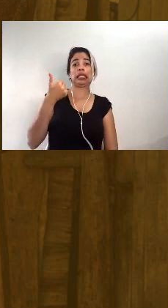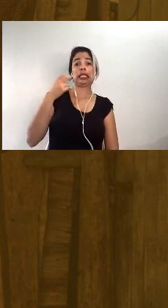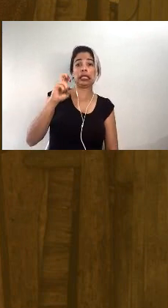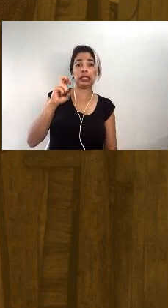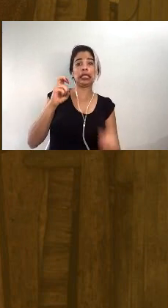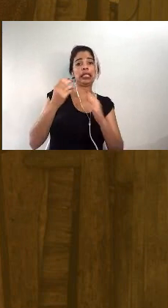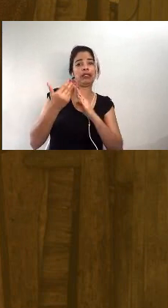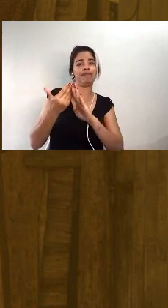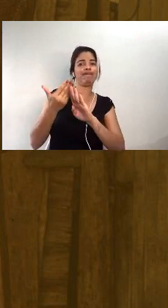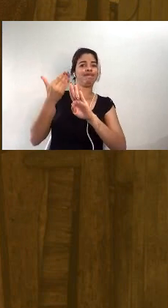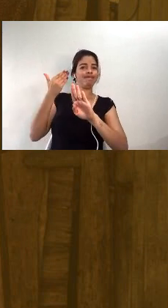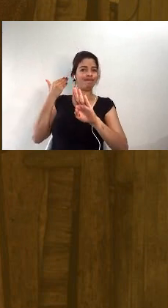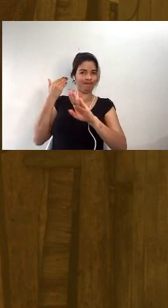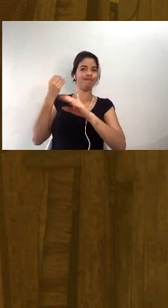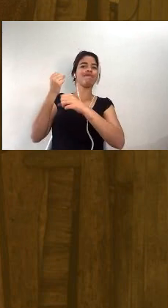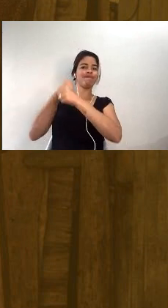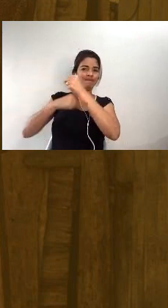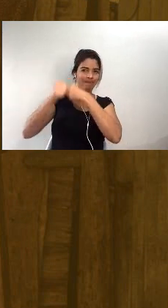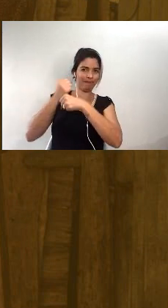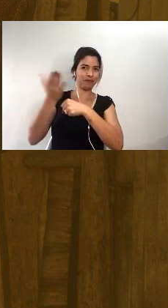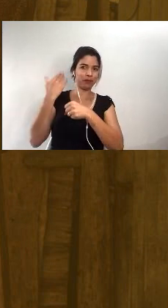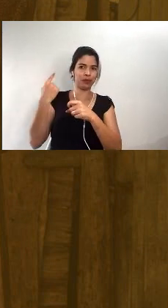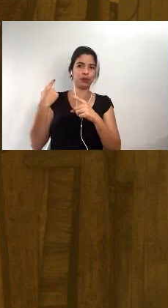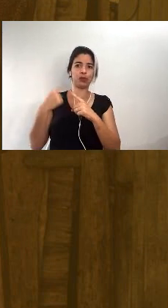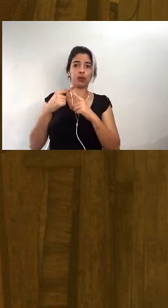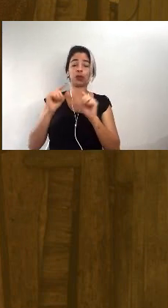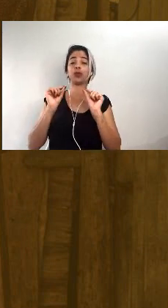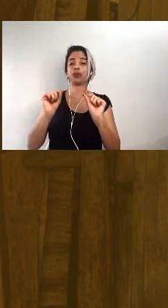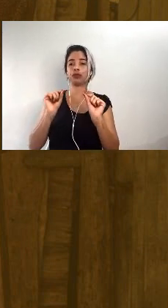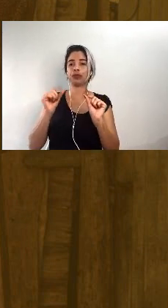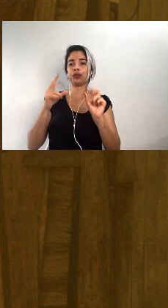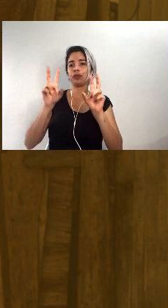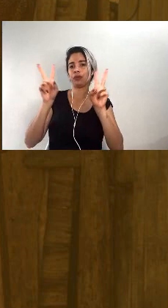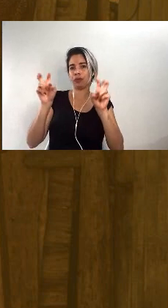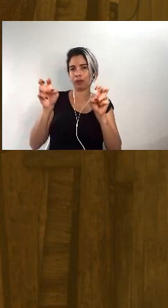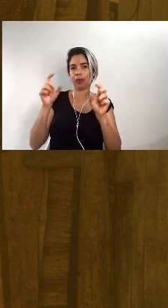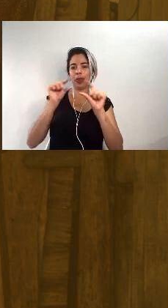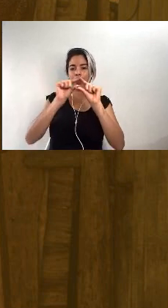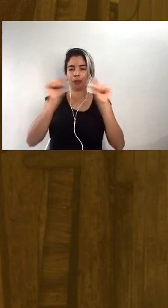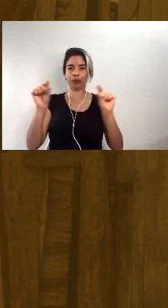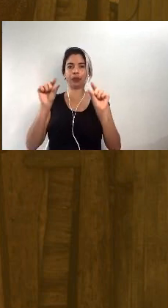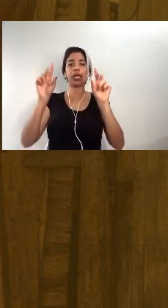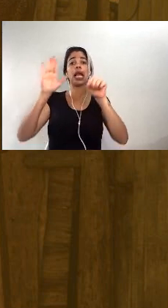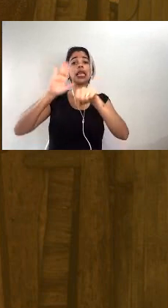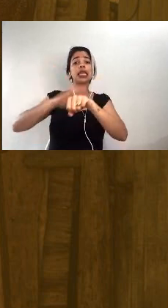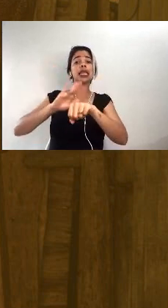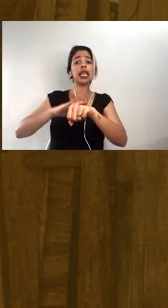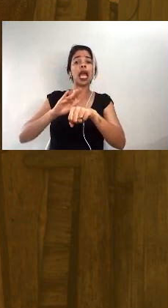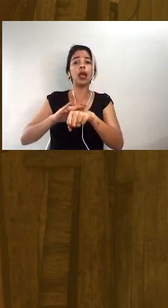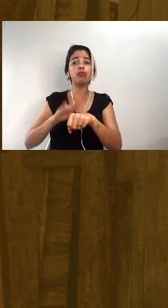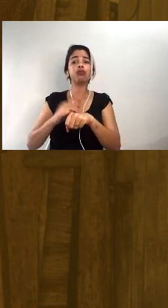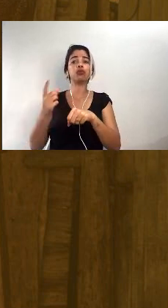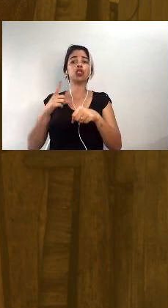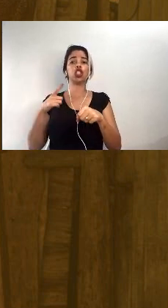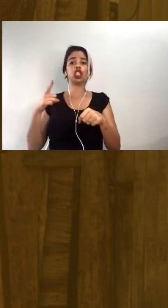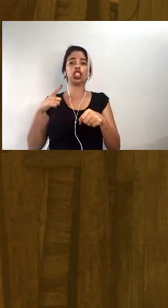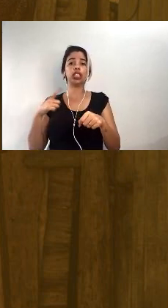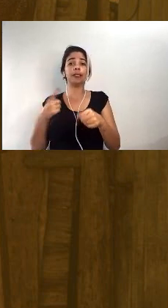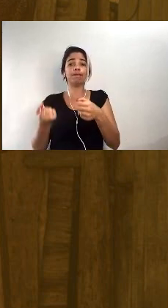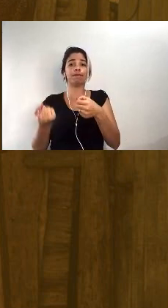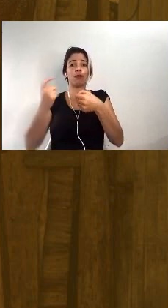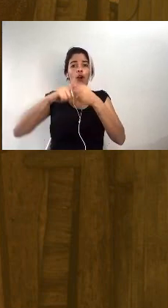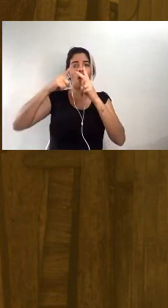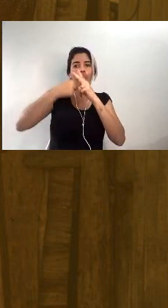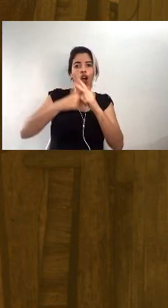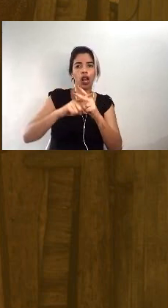atrás, é tempo de reparação, de reparações e não de esmolas. Nos roubaram no passado, resgatamos agora. Não,